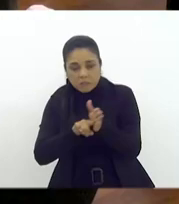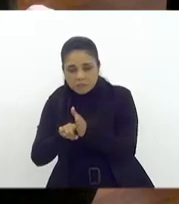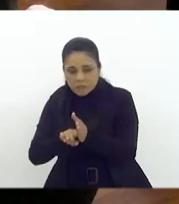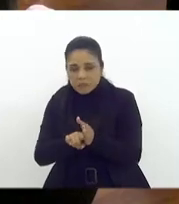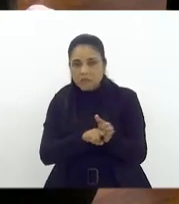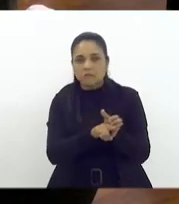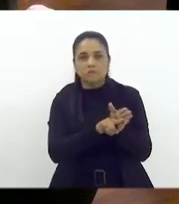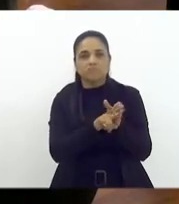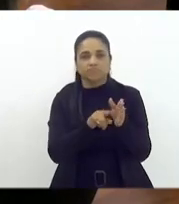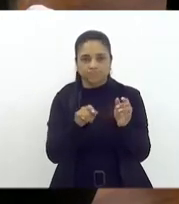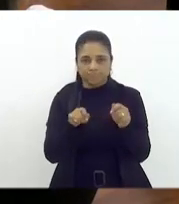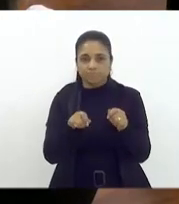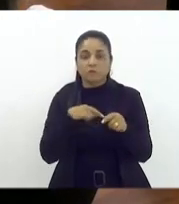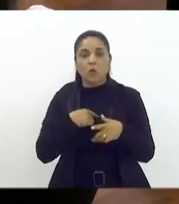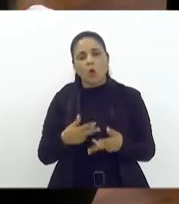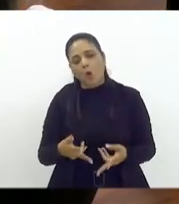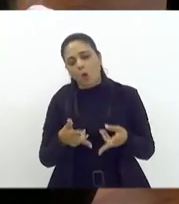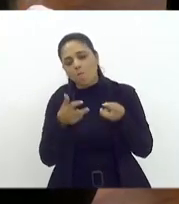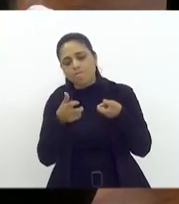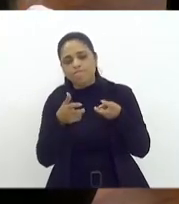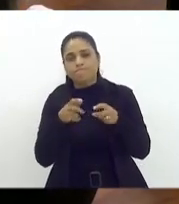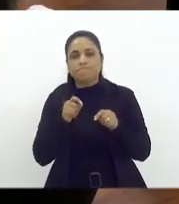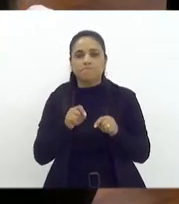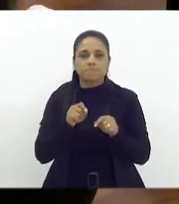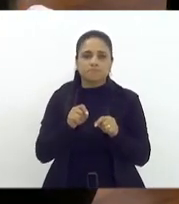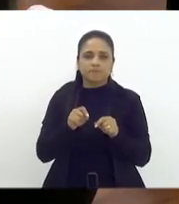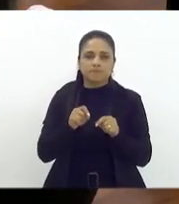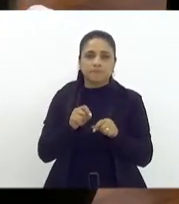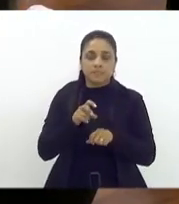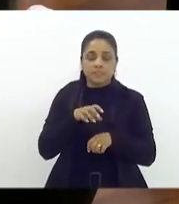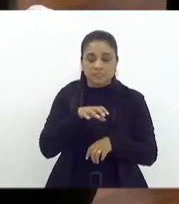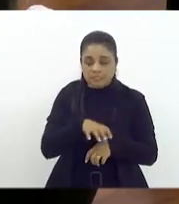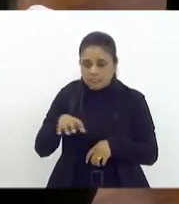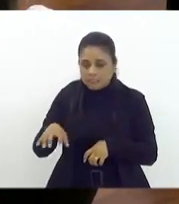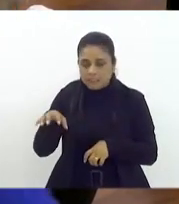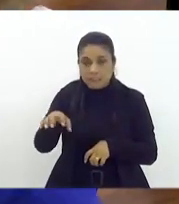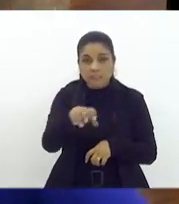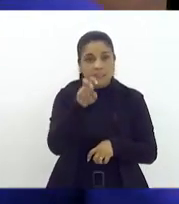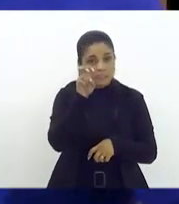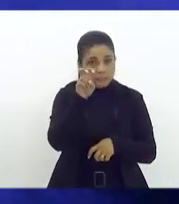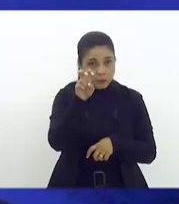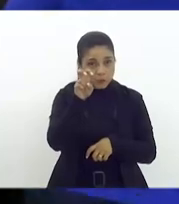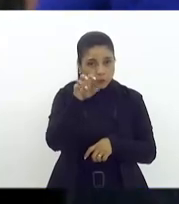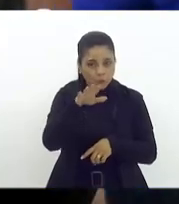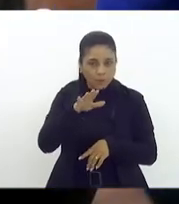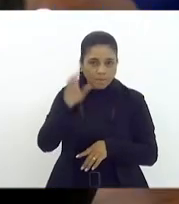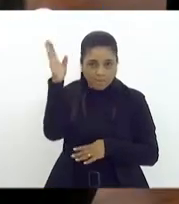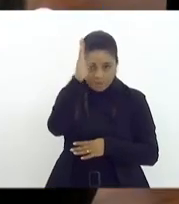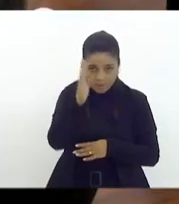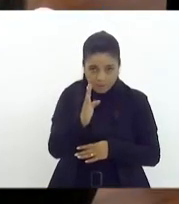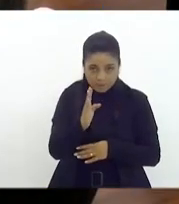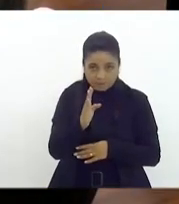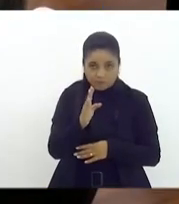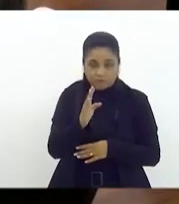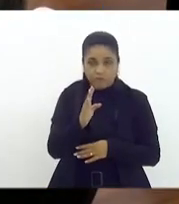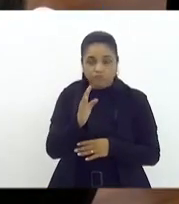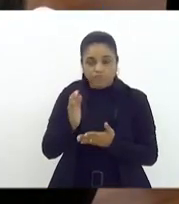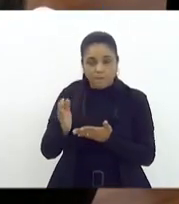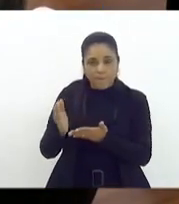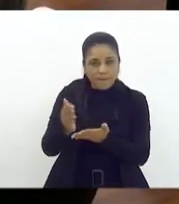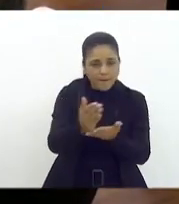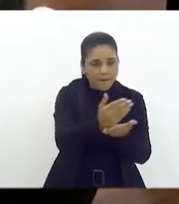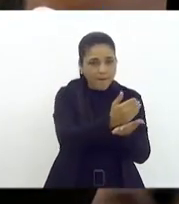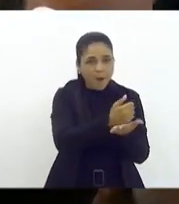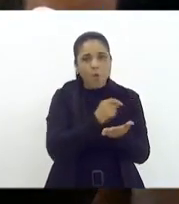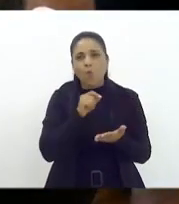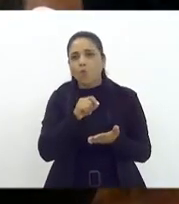o que que a gente observou quando a gente percorreu todas as cinco regiões brasileiras qual é que é nas práticas mais frequentes